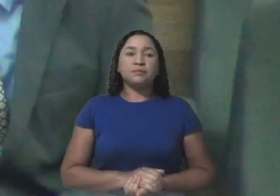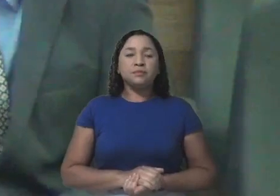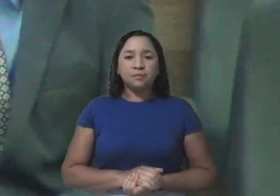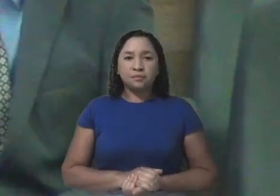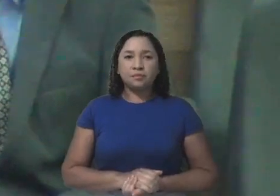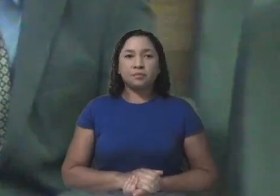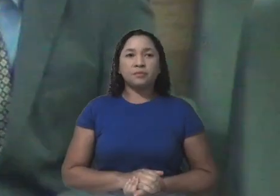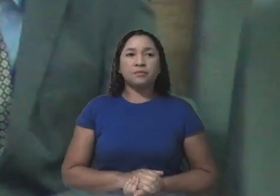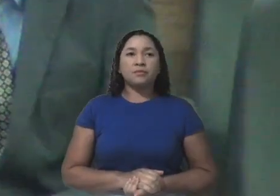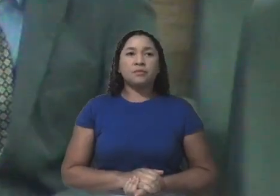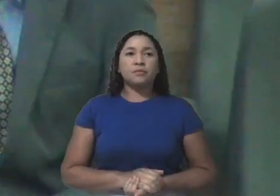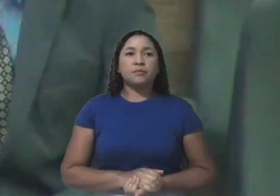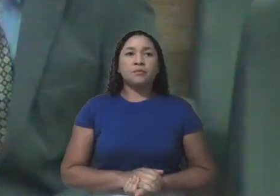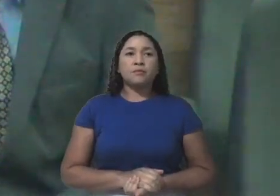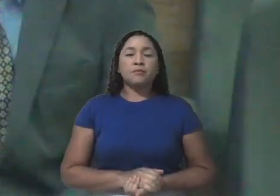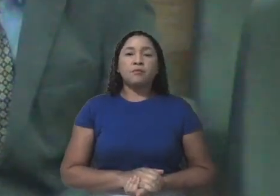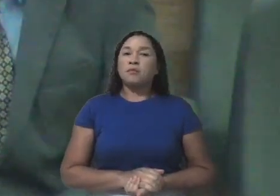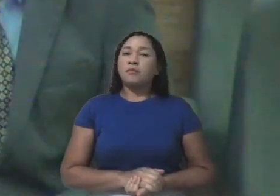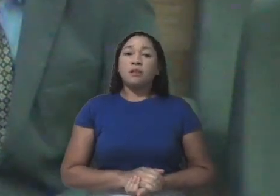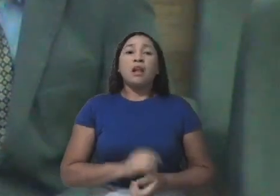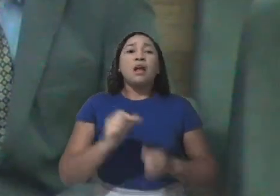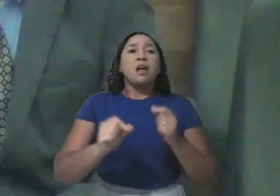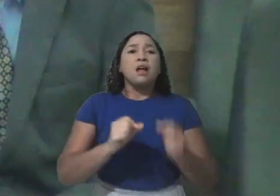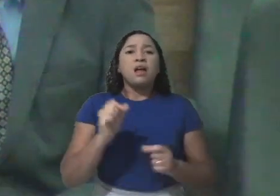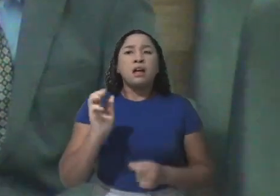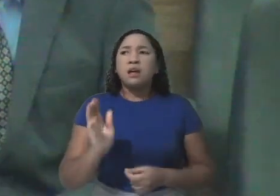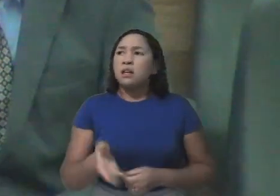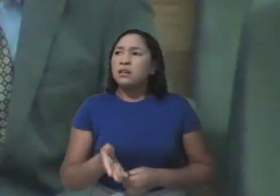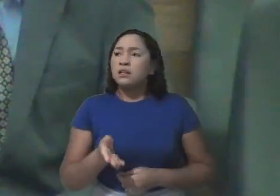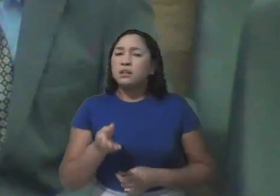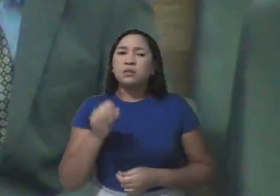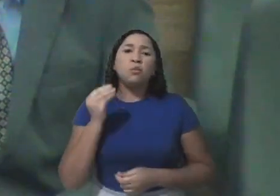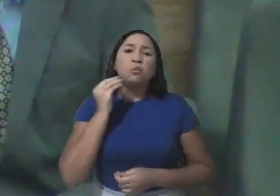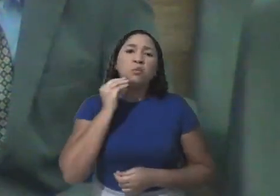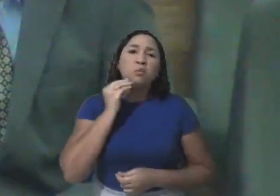Quem já viu, quem já teve a oportunidade de ver este livrinho?